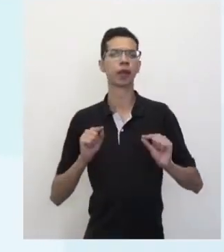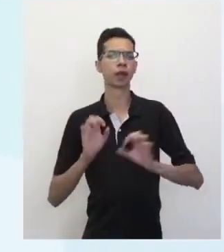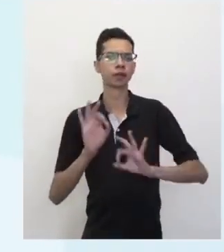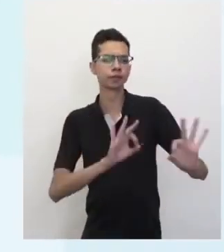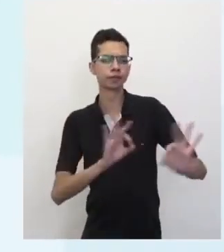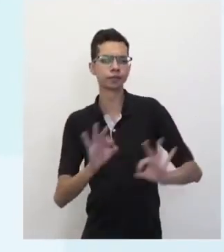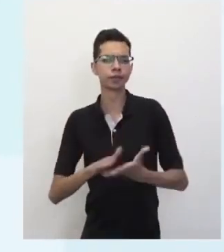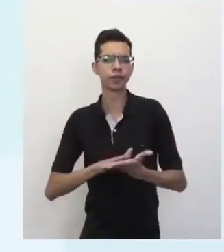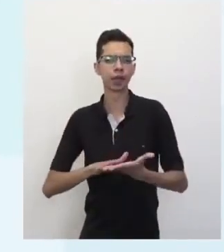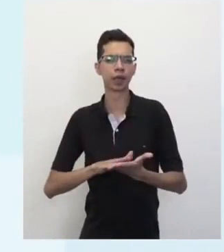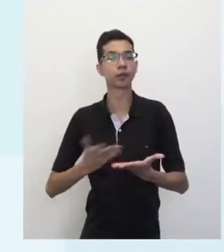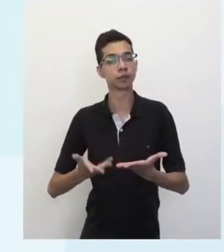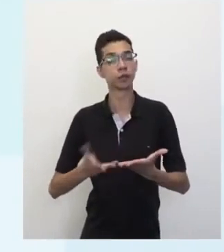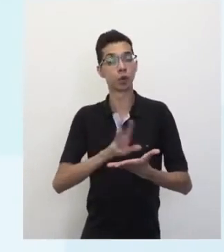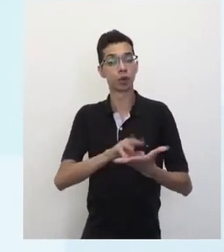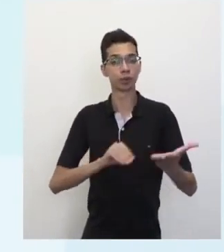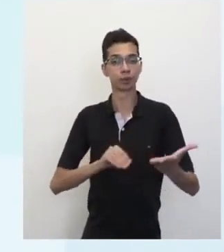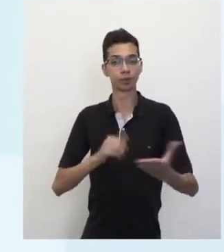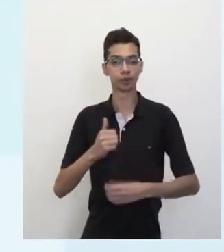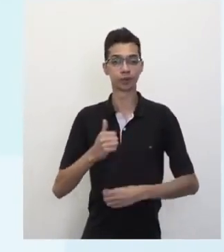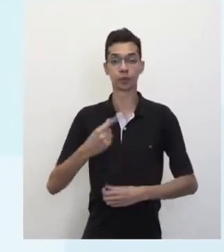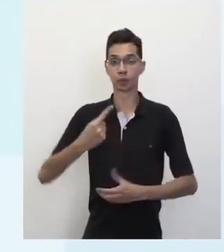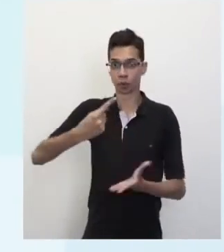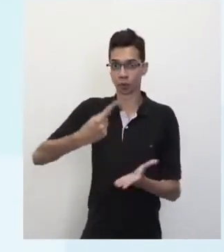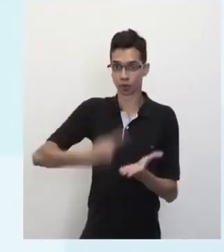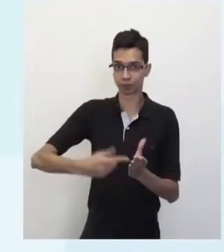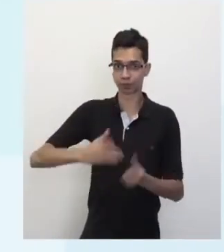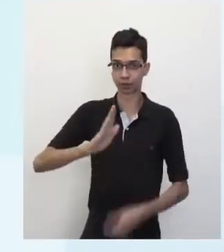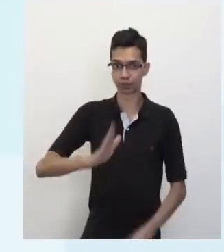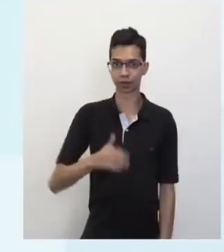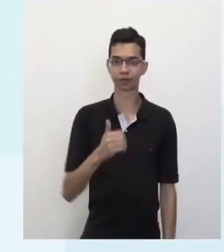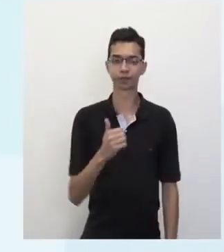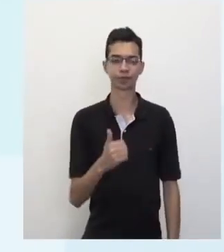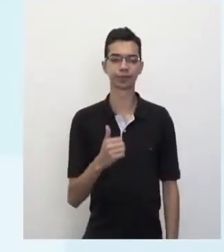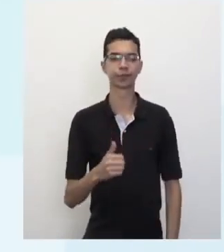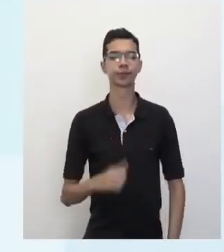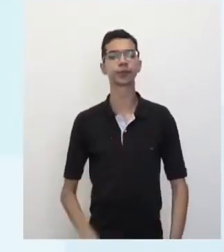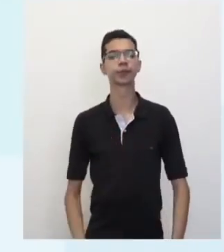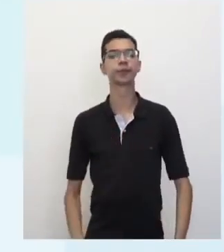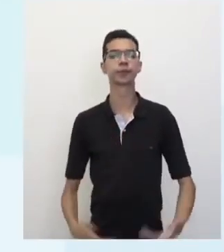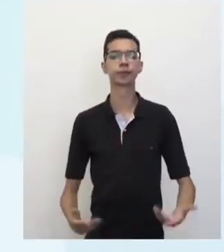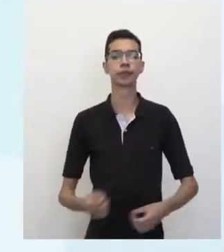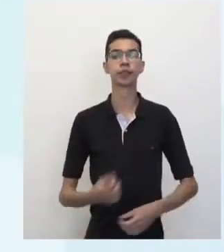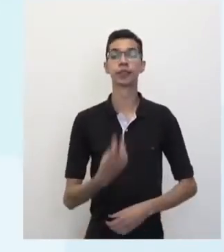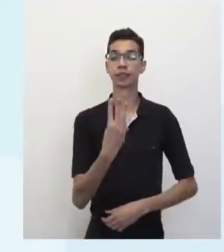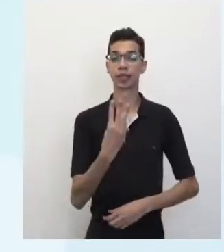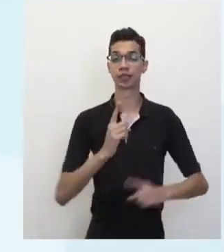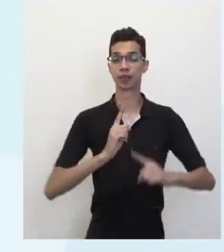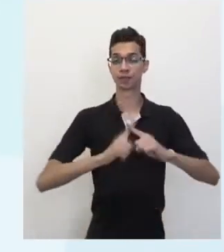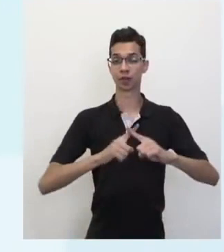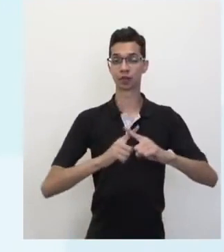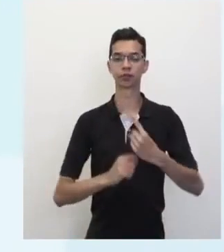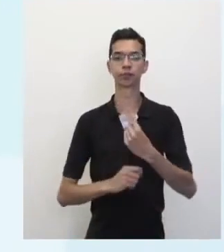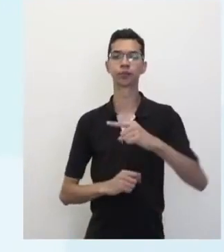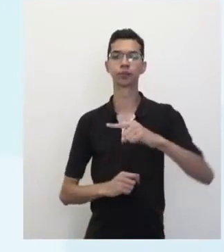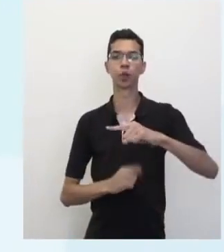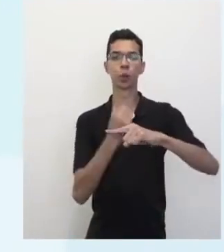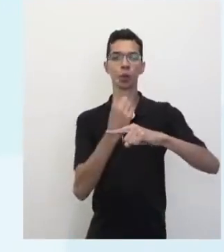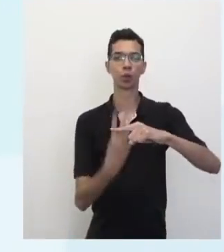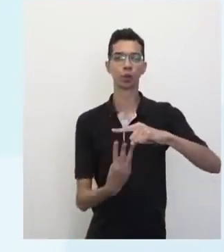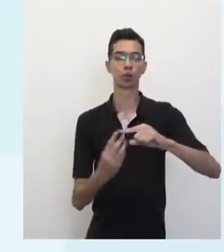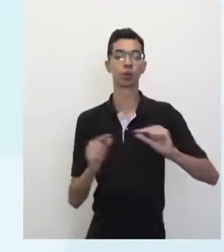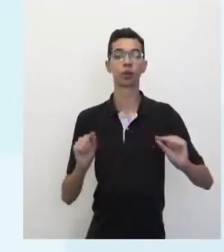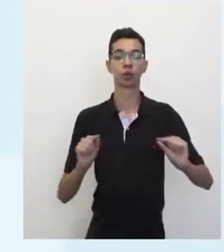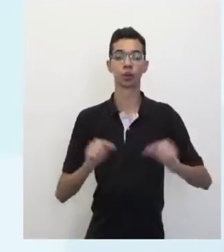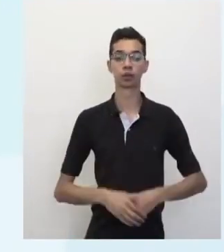copiar, combinado? Então, abaixo, olha lá, ó. 3 vezes 1/3, ou 1/3 de 3, né? A gente pode